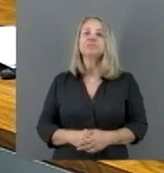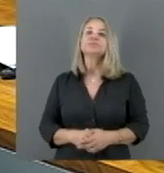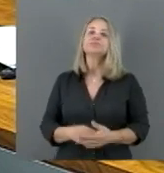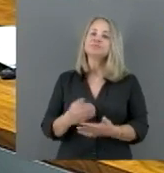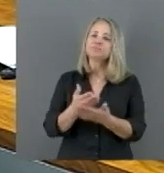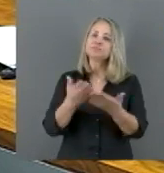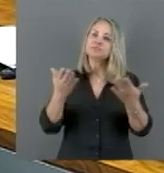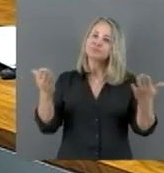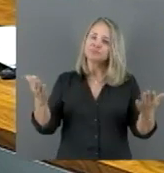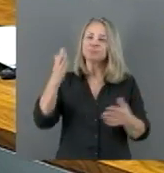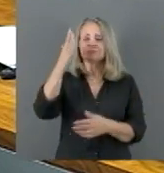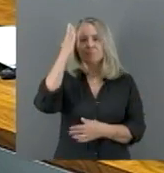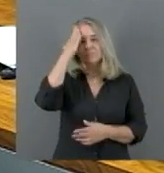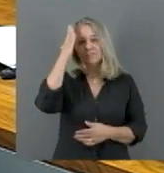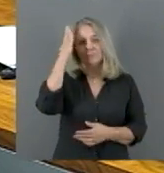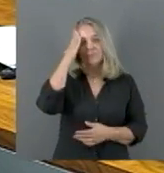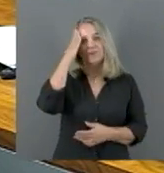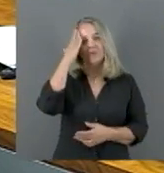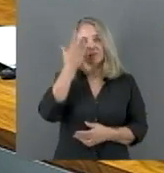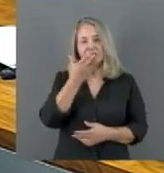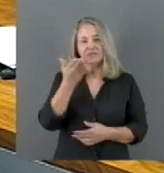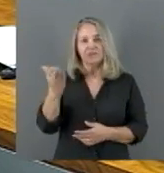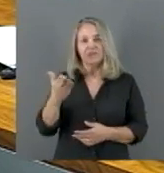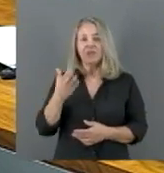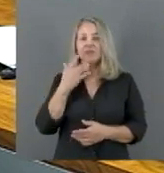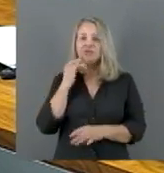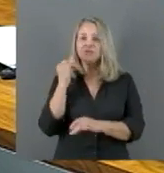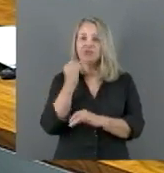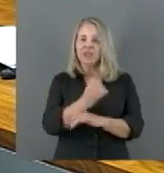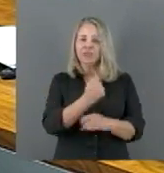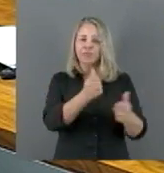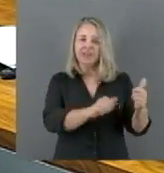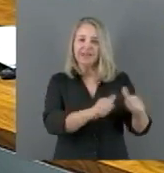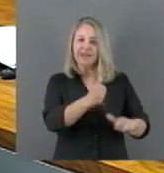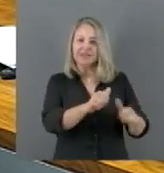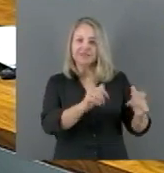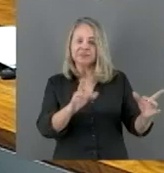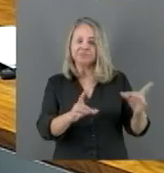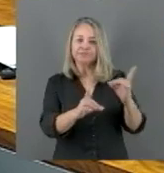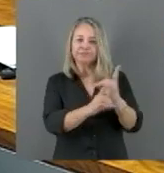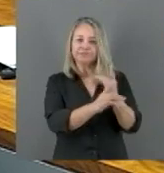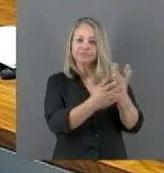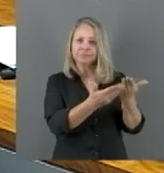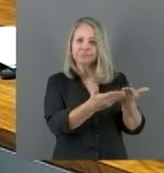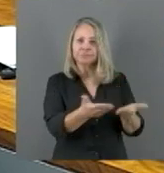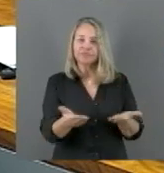Excelência, entender, eu vou direto à análise.